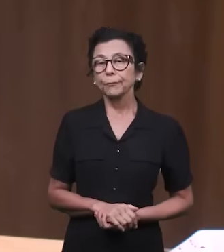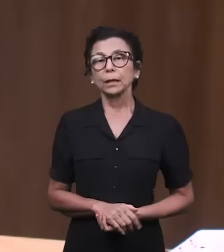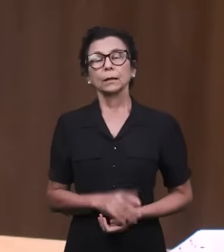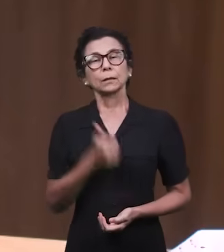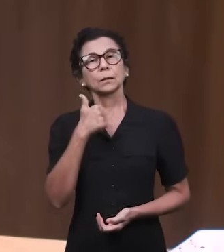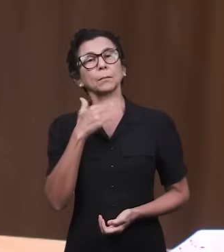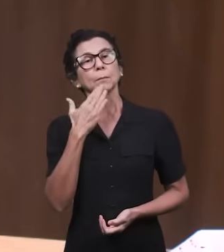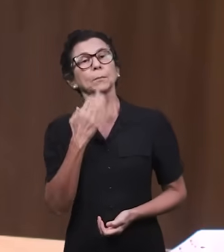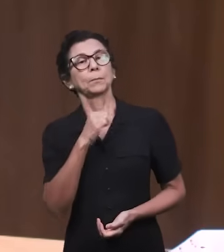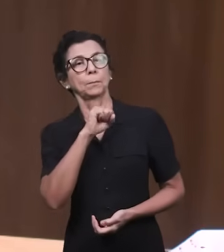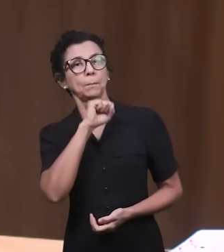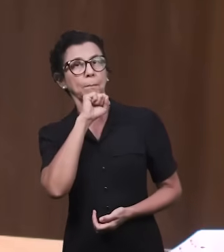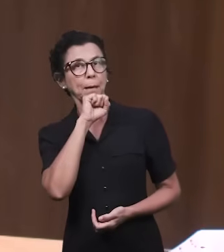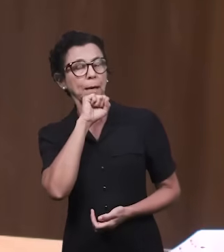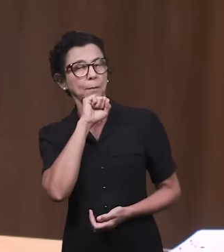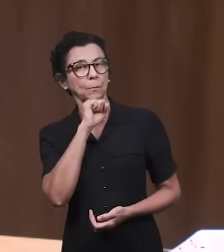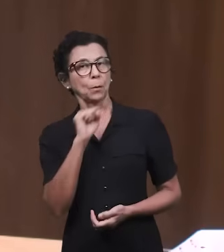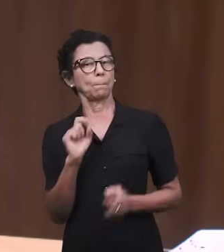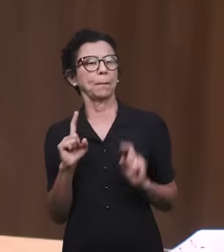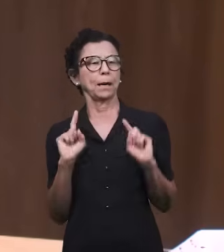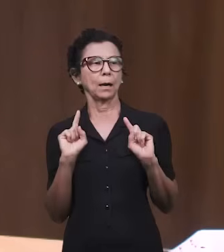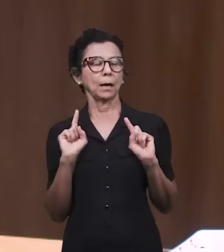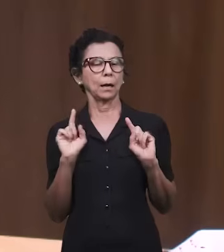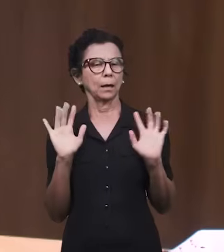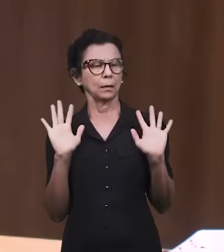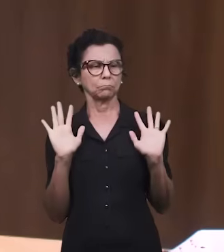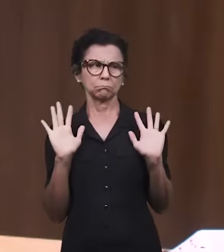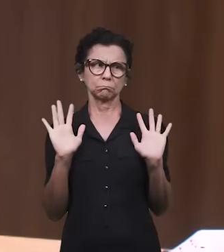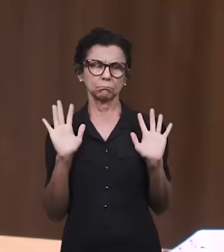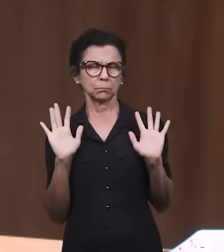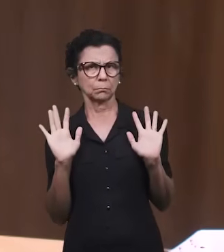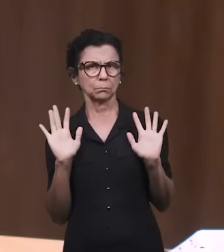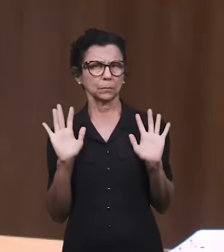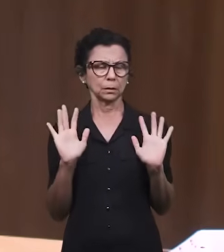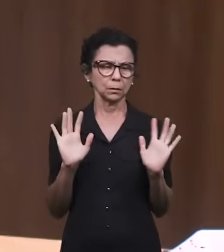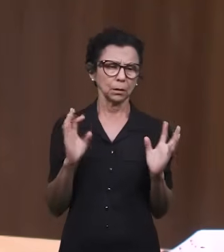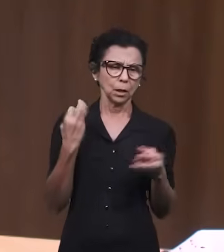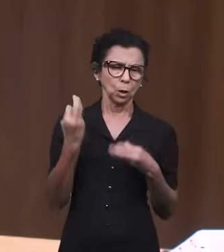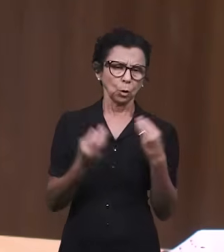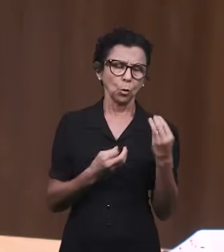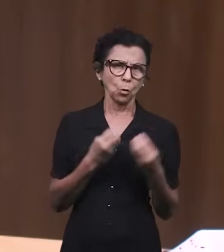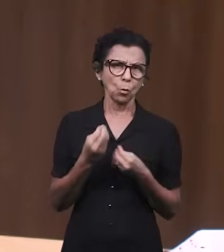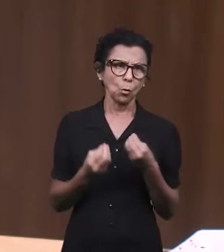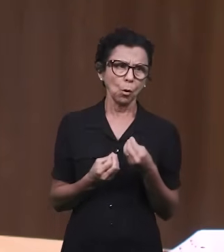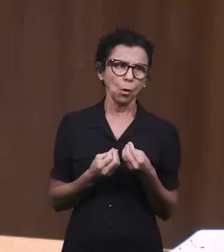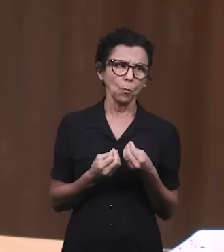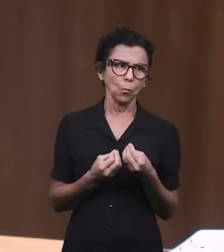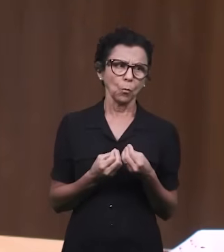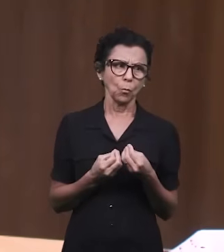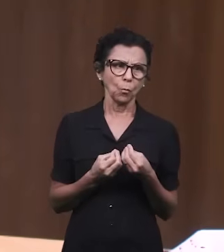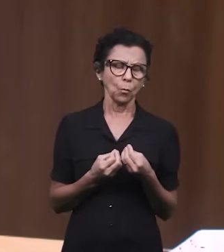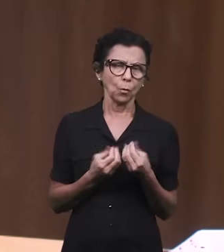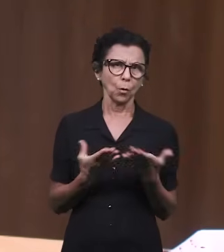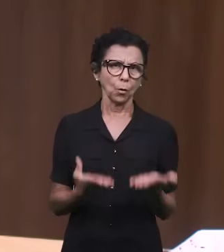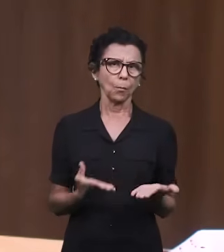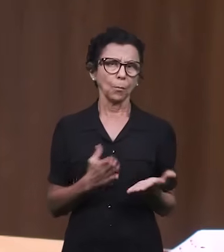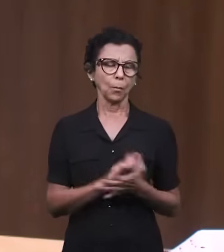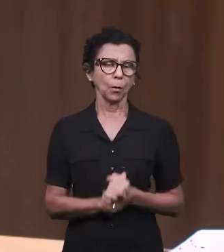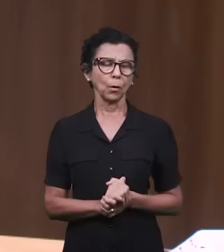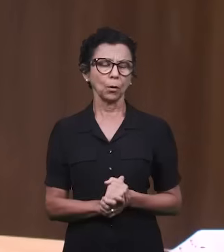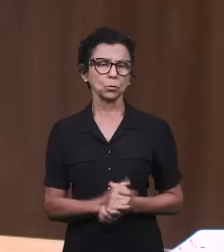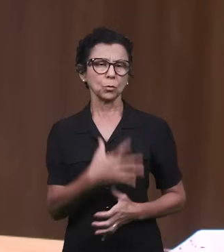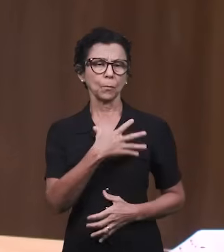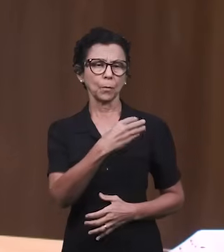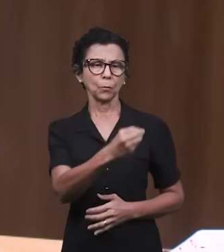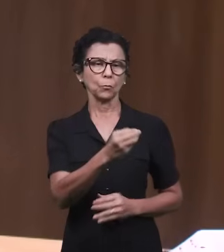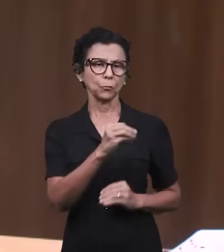ali acender um sinal de que eu posso, de outra maneira, utilizar o tempo do meu filho, para que esse tempo